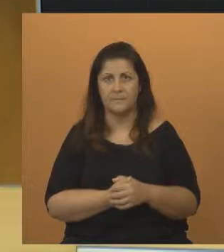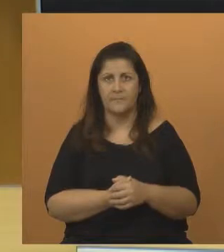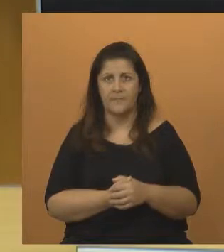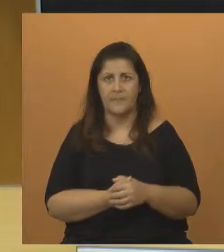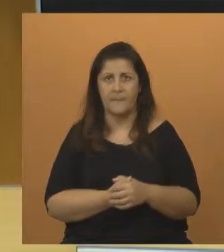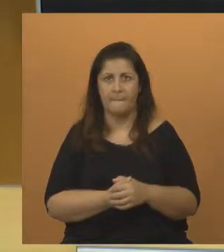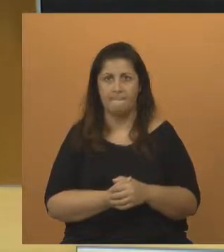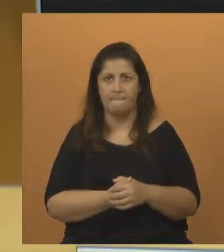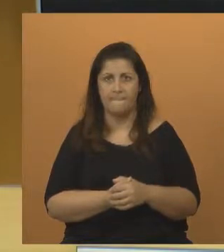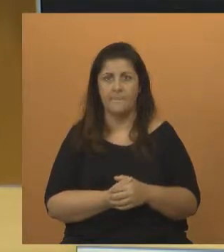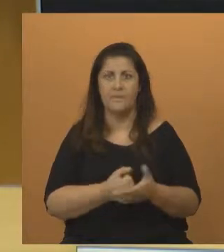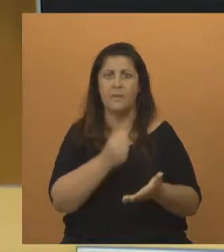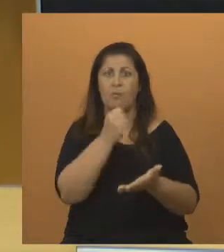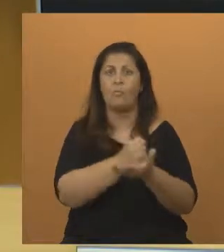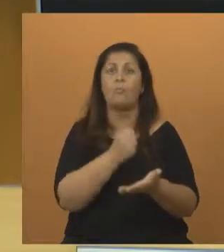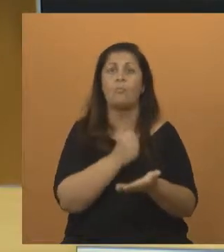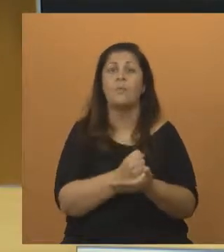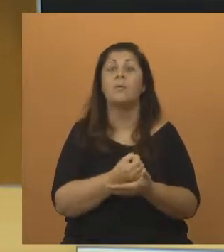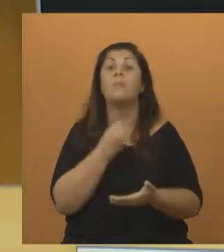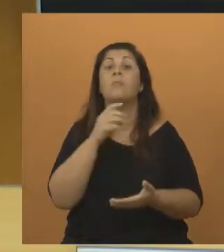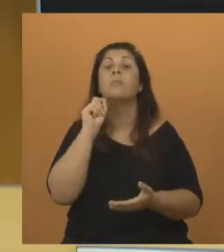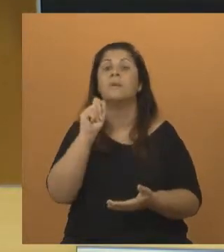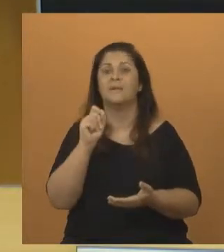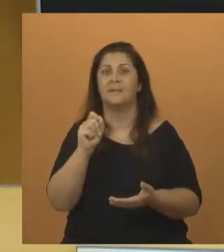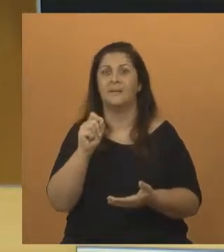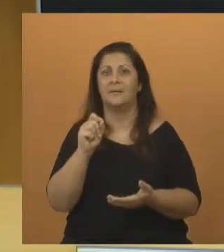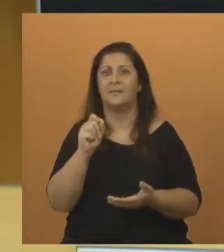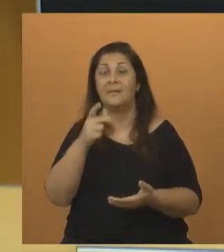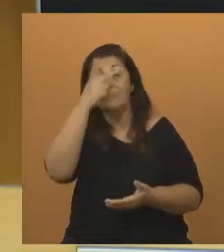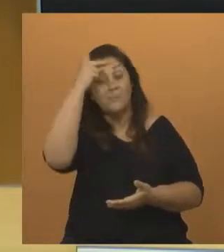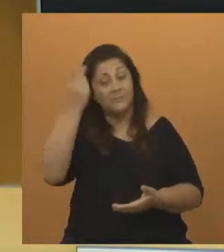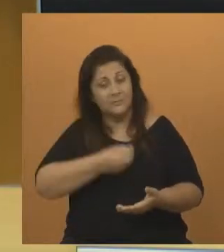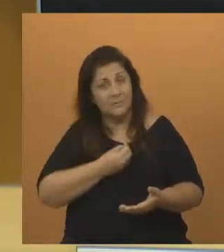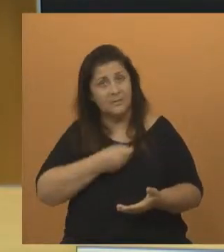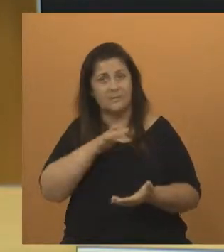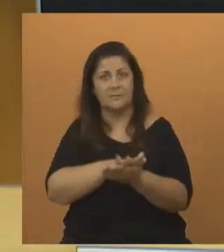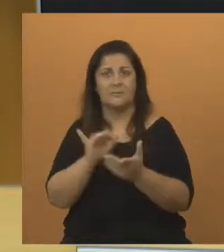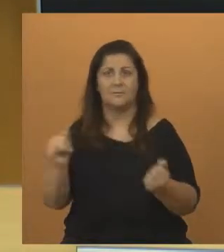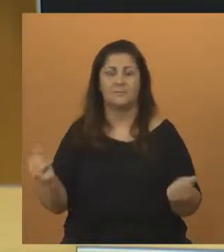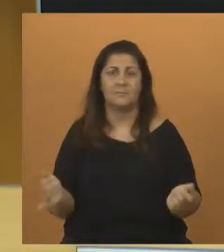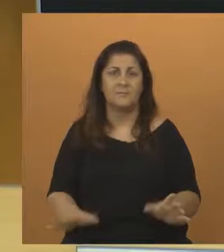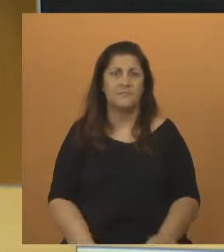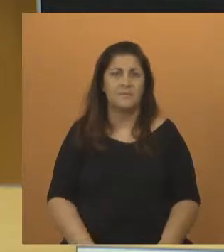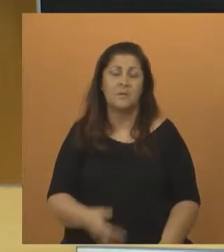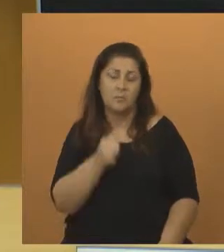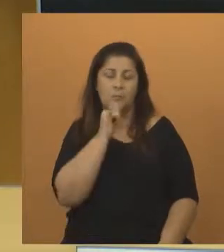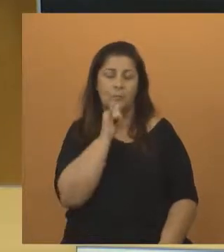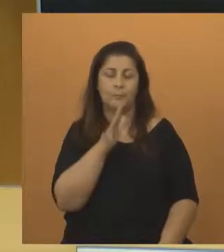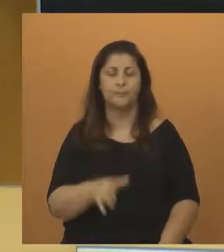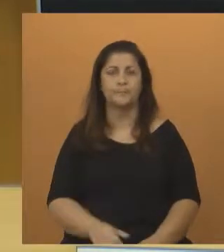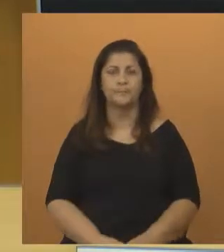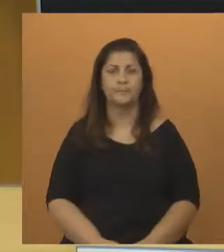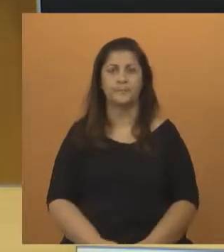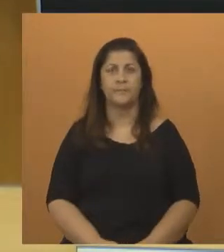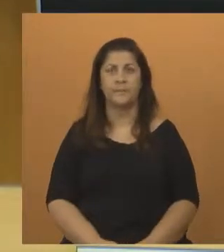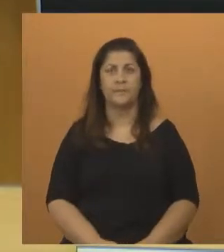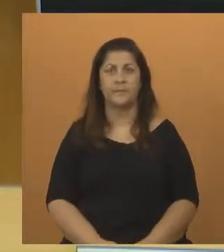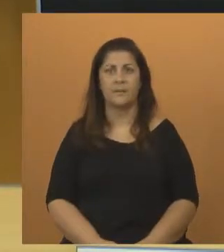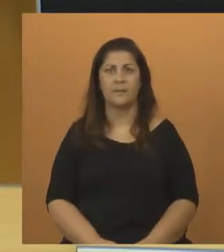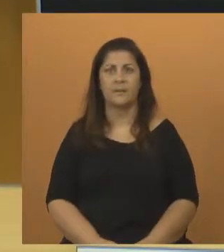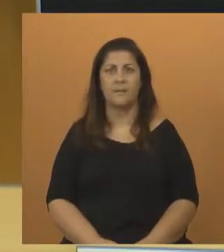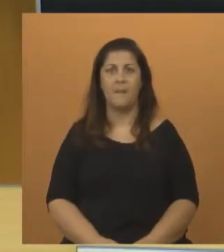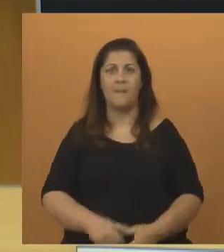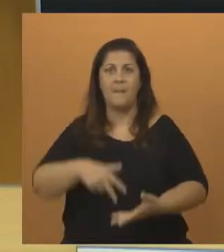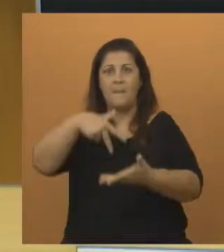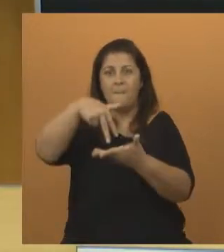nesse contrato, é a comunidade, são os moradores da cidade. Um exemplo que a gente vê aí, o baile da